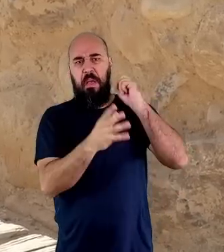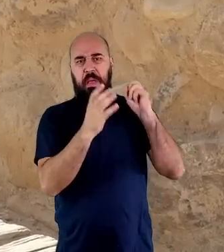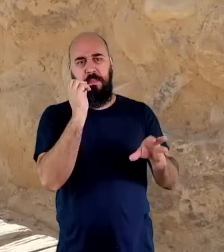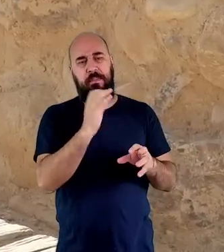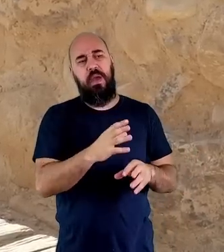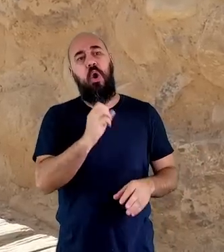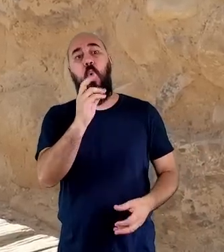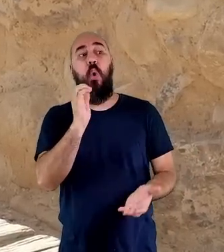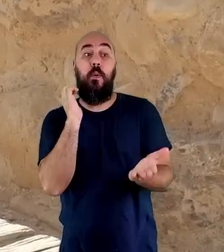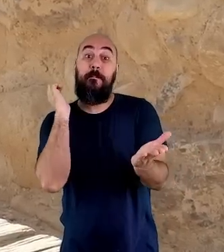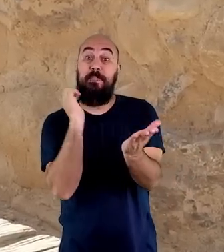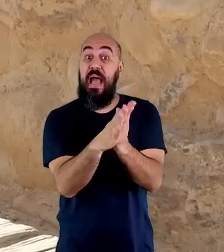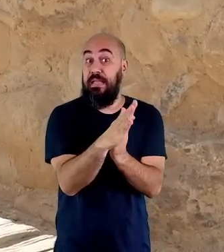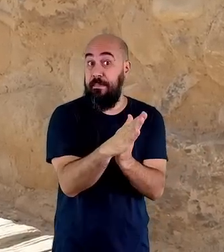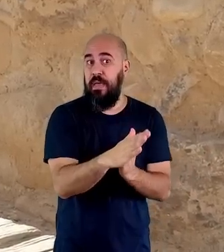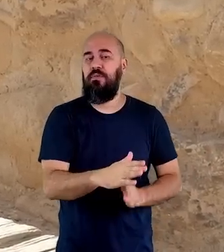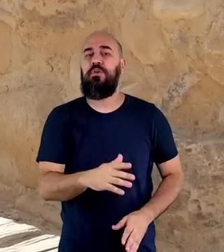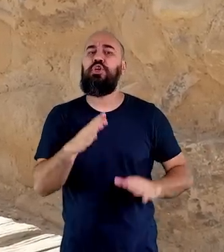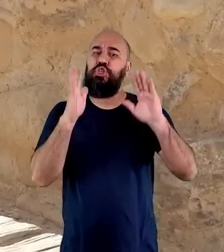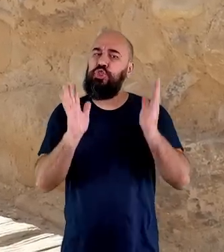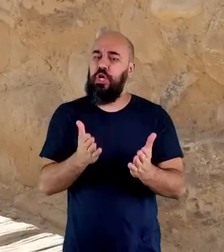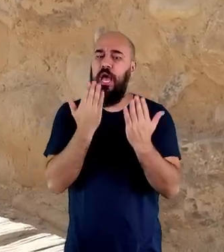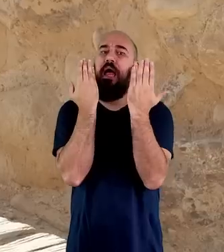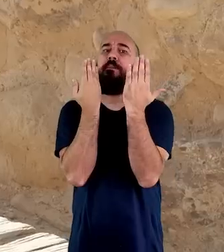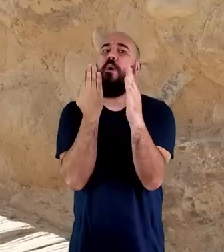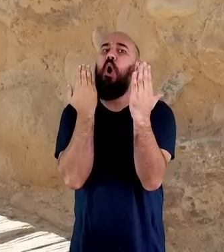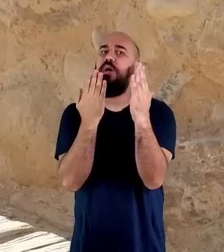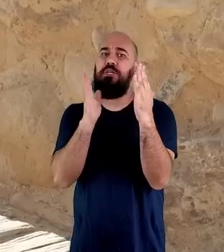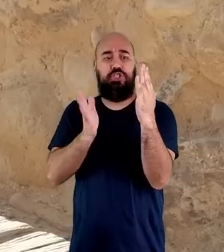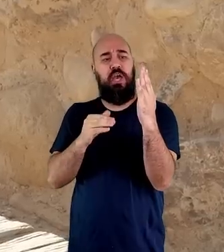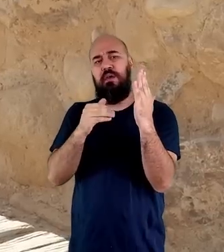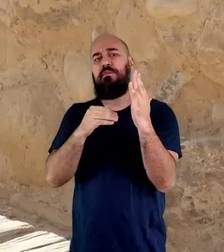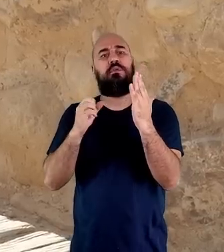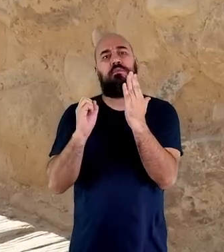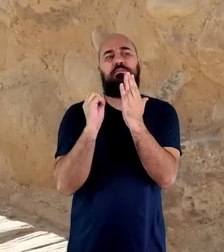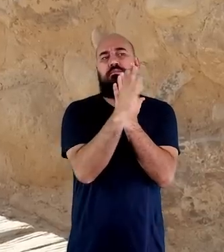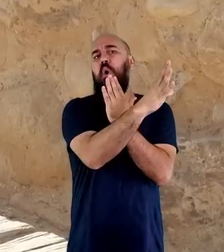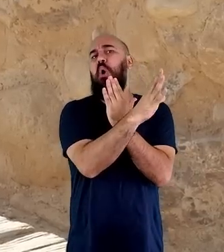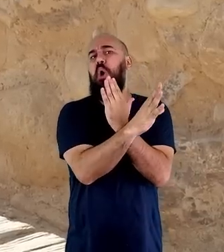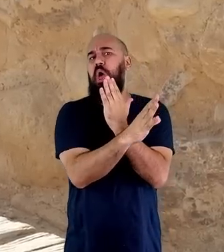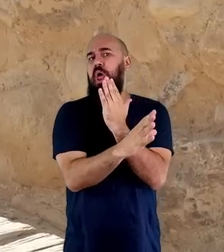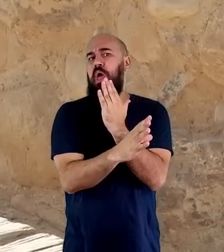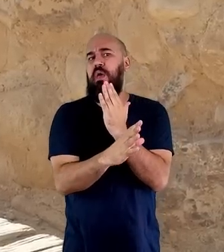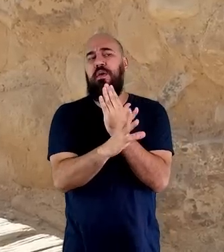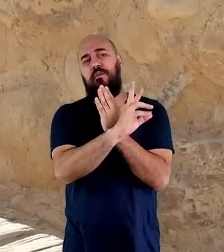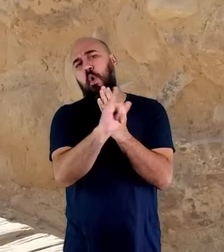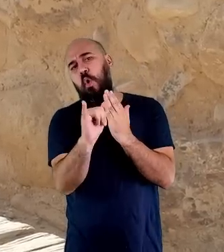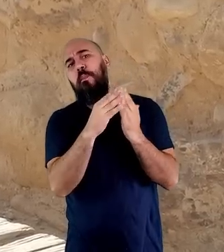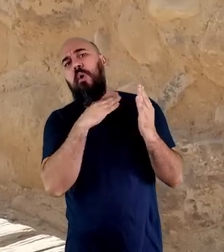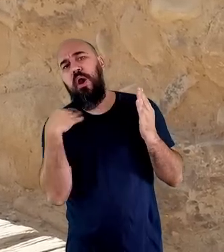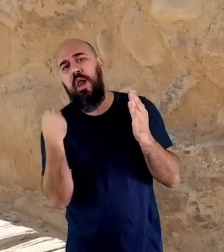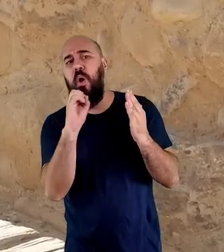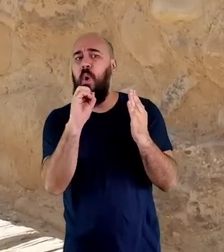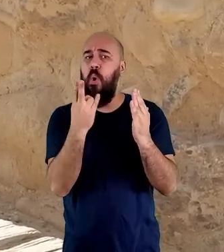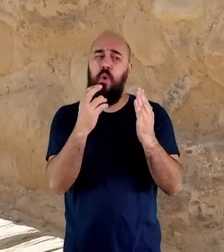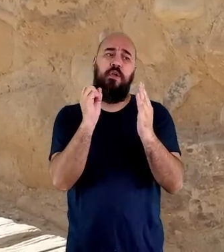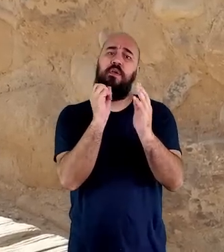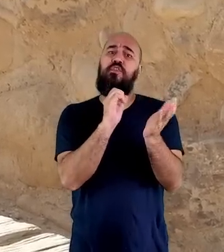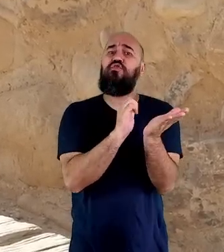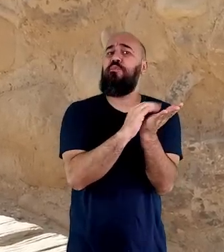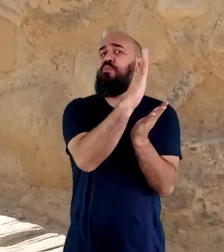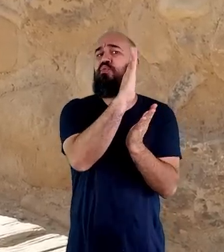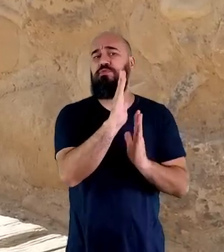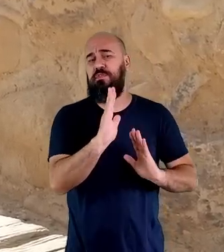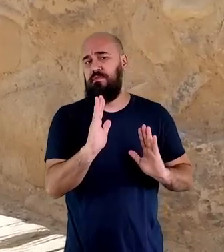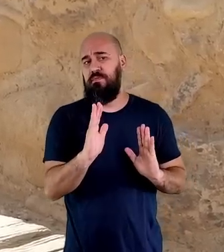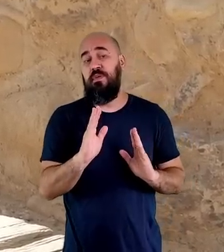já estava à porta da cidade e não voltava para buscar nada, daqui ela já saía e seria executada. É também por esta